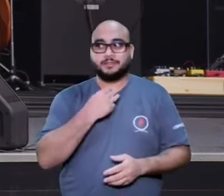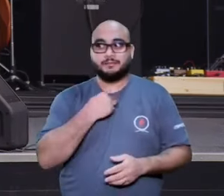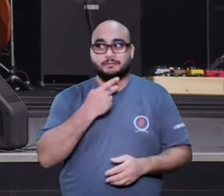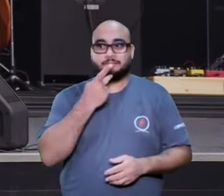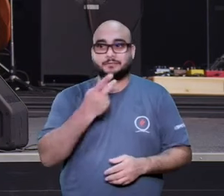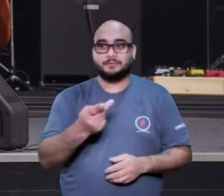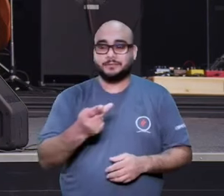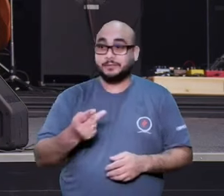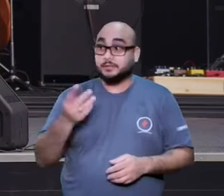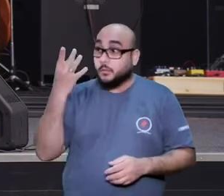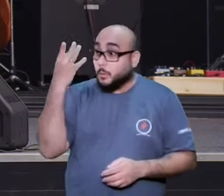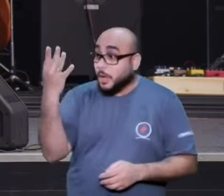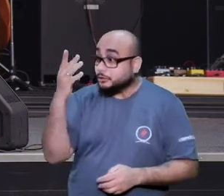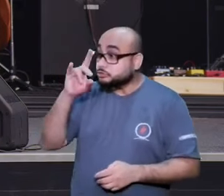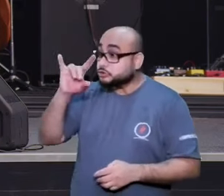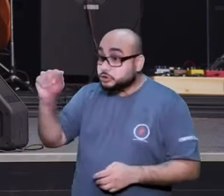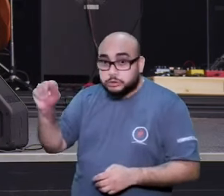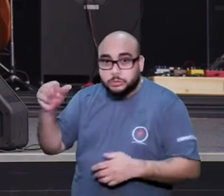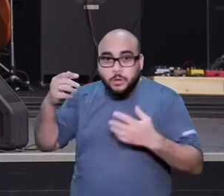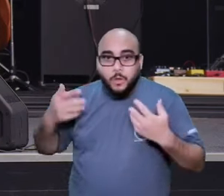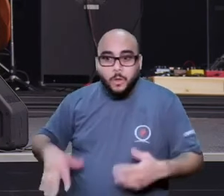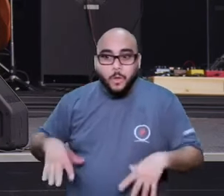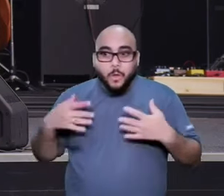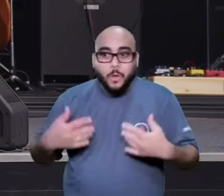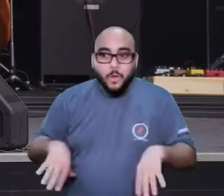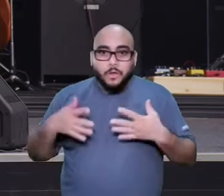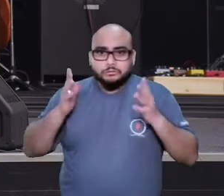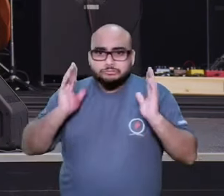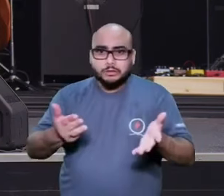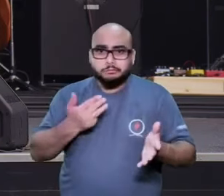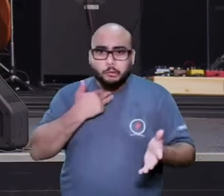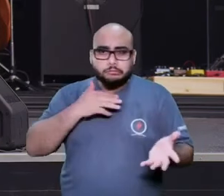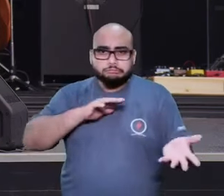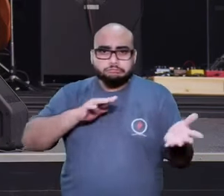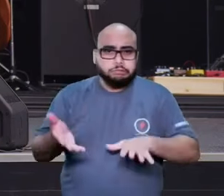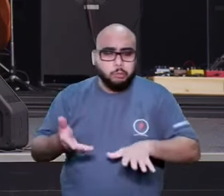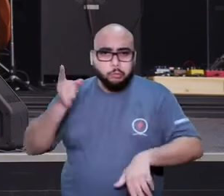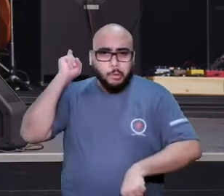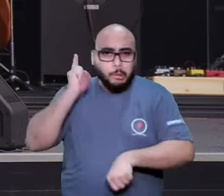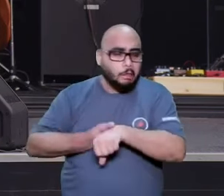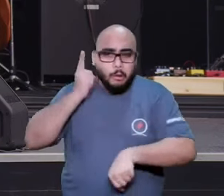ainda E por que que ela fala faz isso